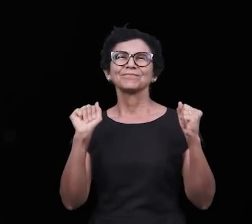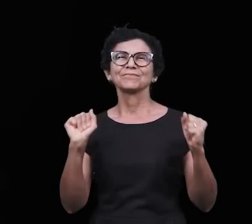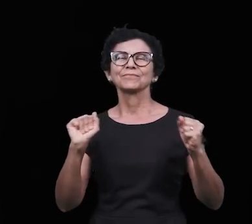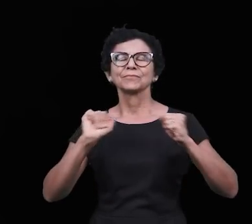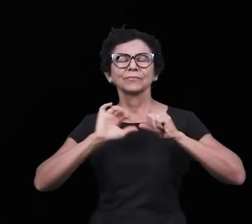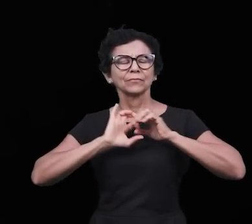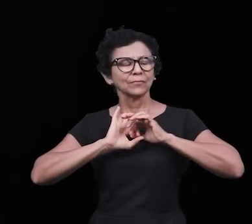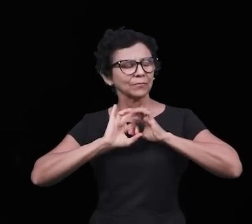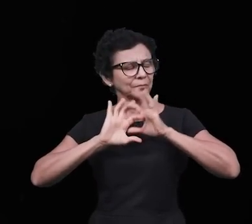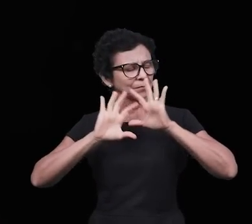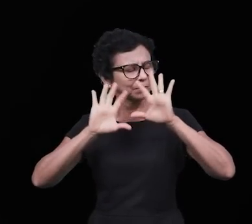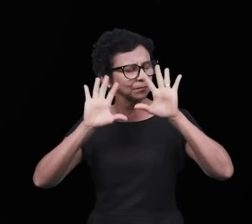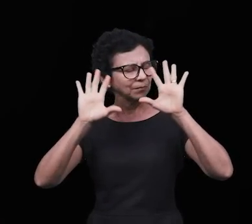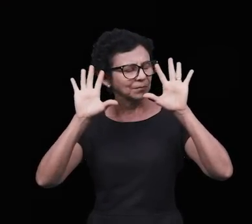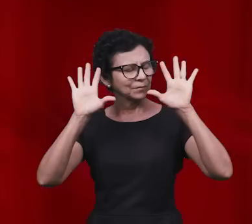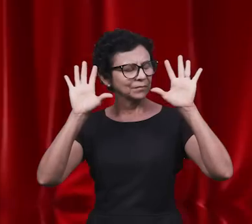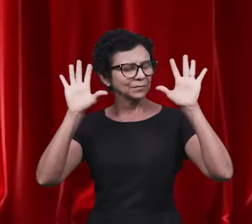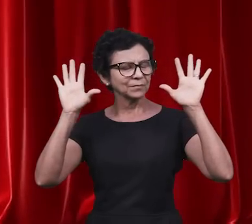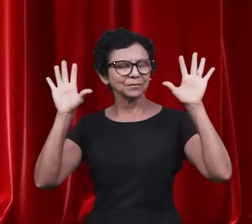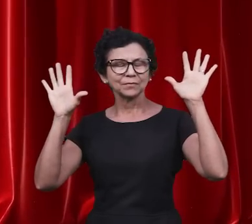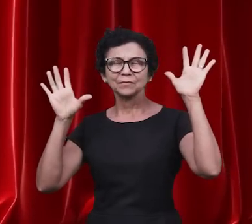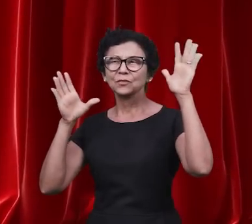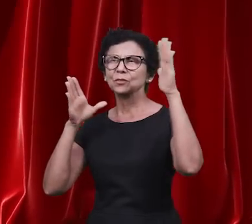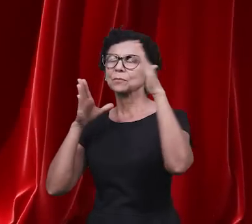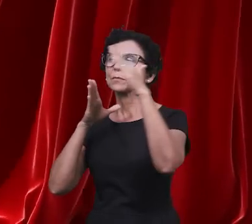em mim,